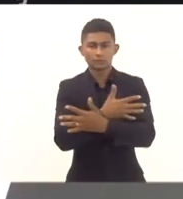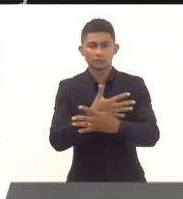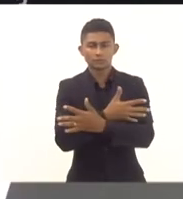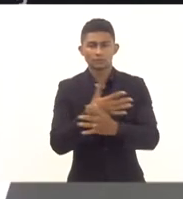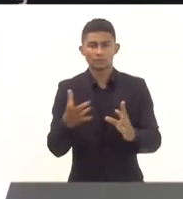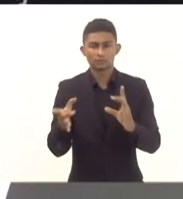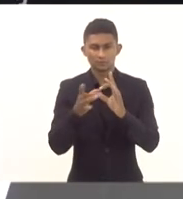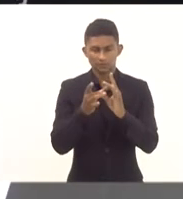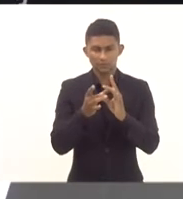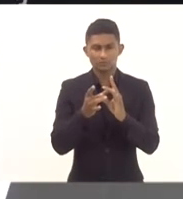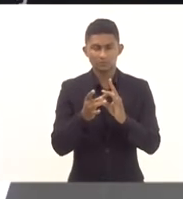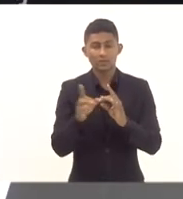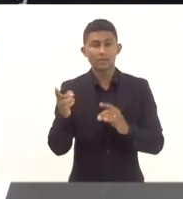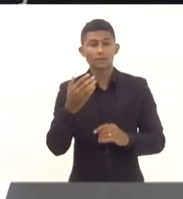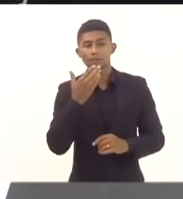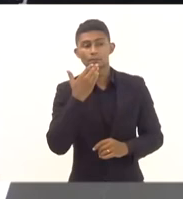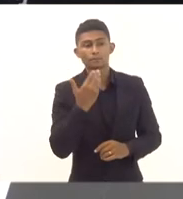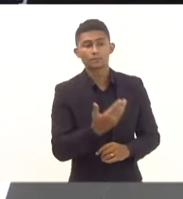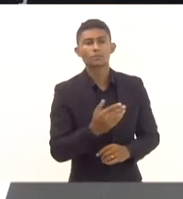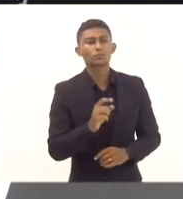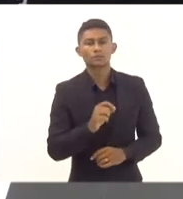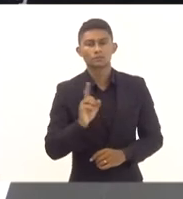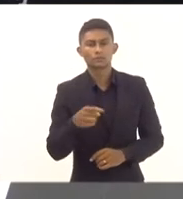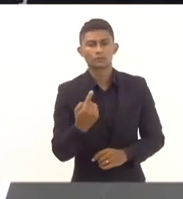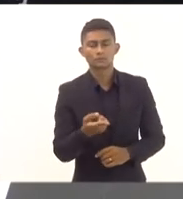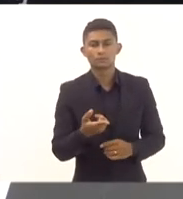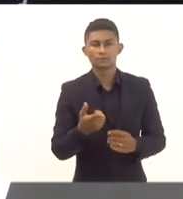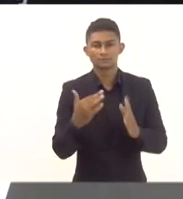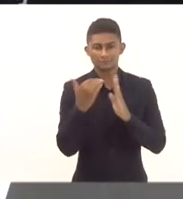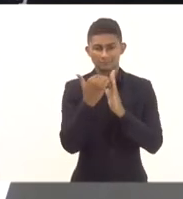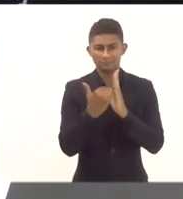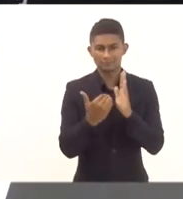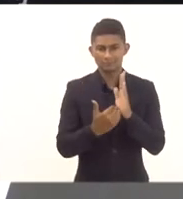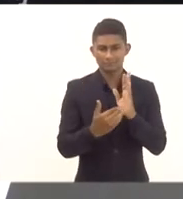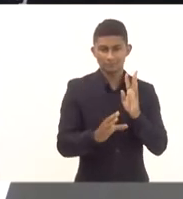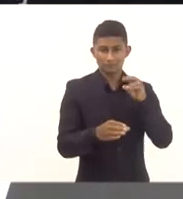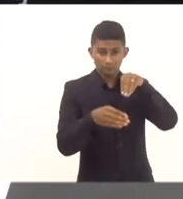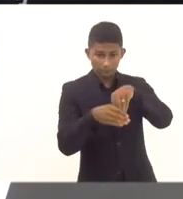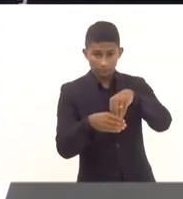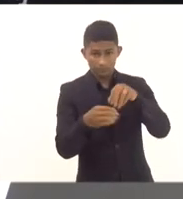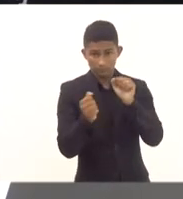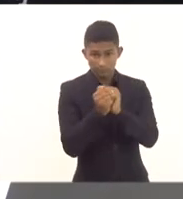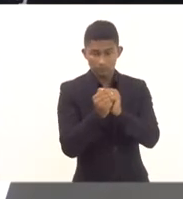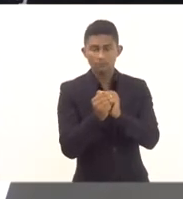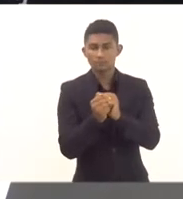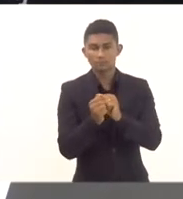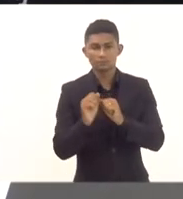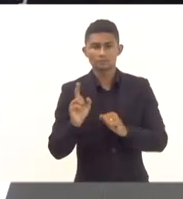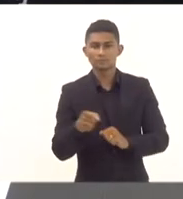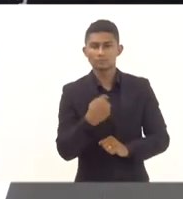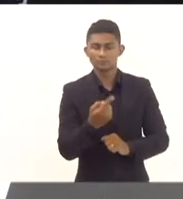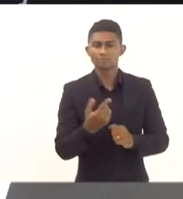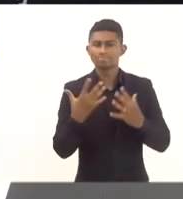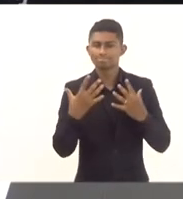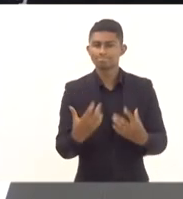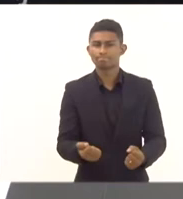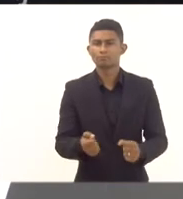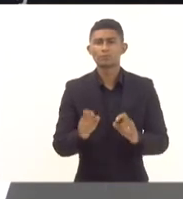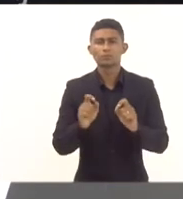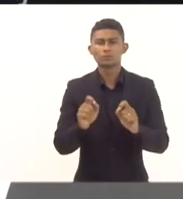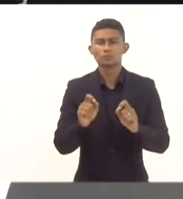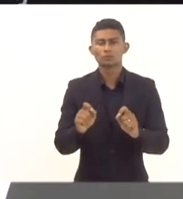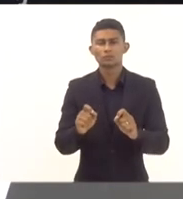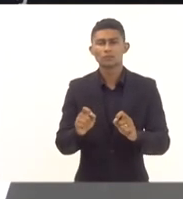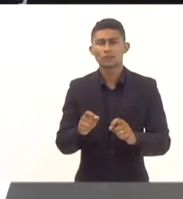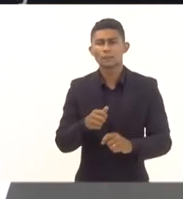solicitou que fizesse os partidos desce desse programa é de pronto nós fizemos um programa chamado de seu